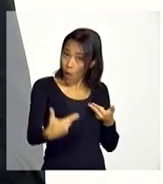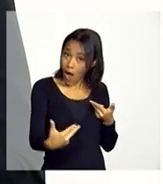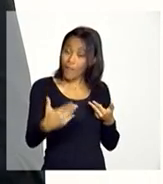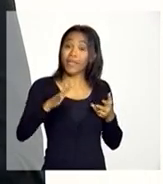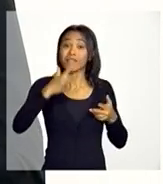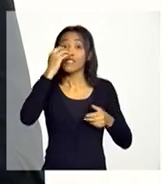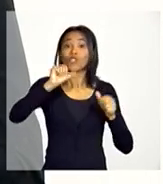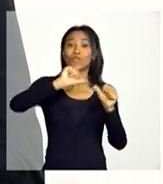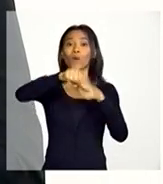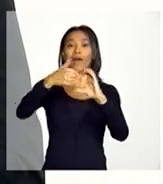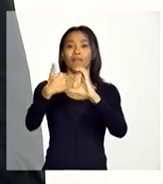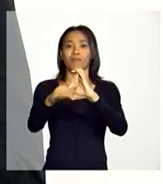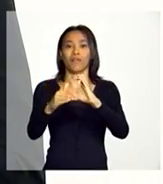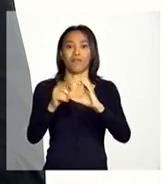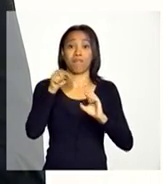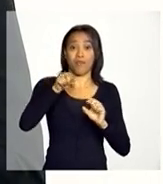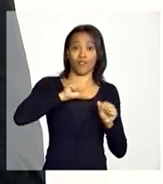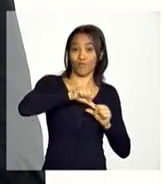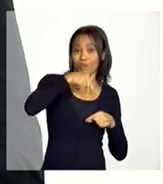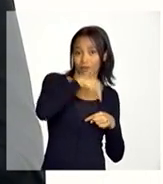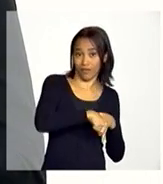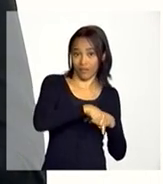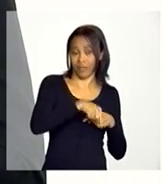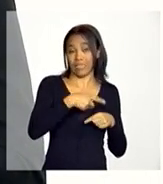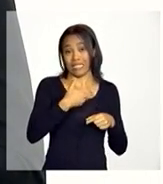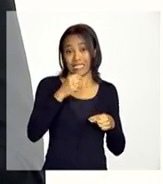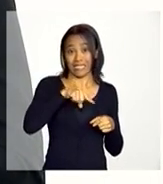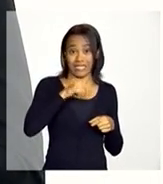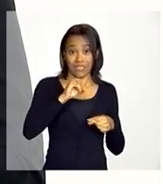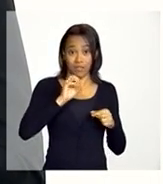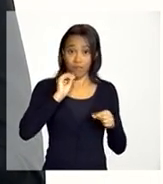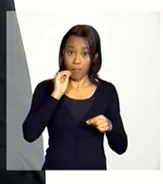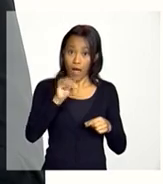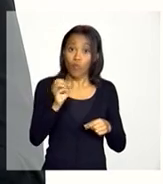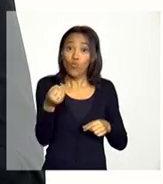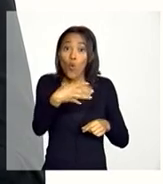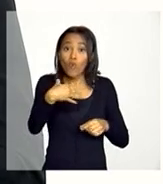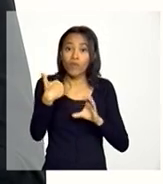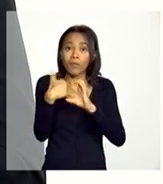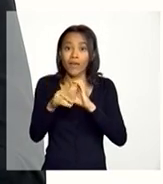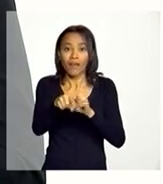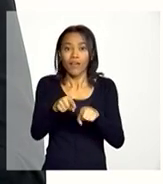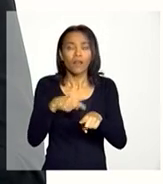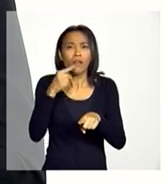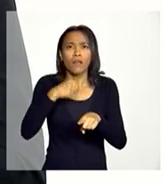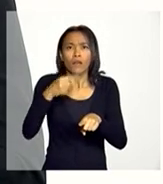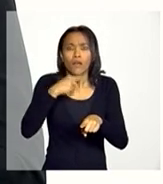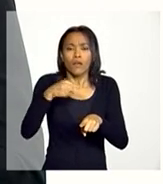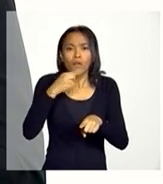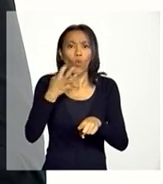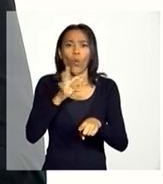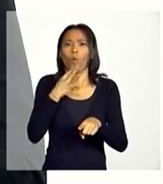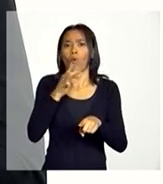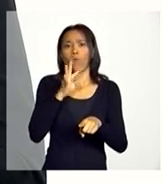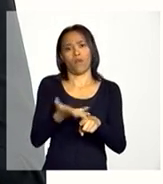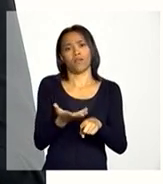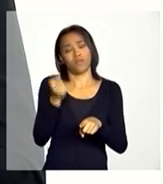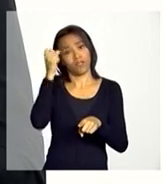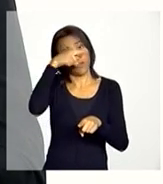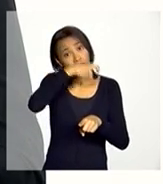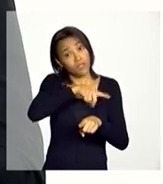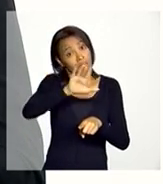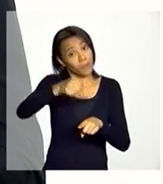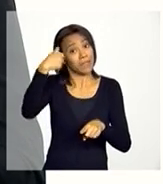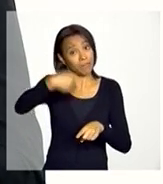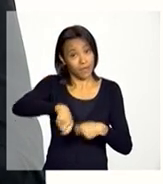e-mail mas não atualizaram no C de suas se digitar o e-mail novo o sistema não vai identificar e é necessário